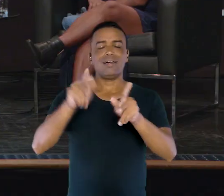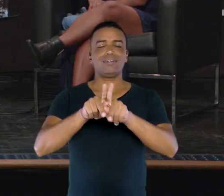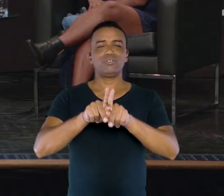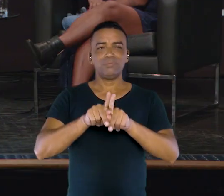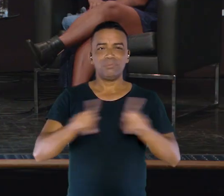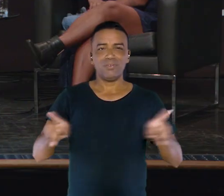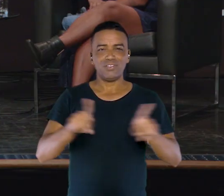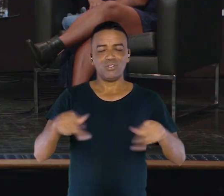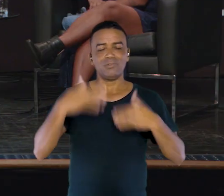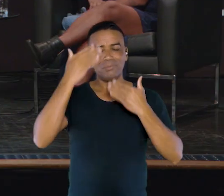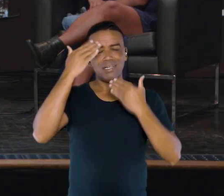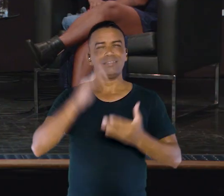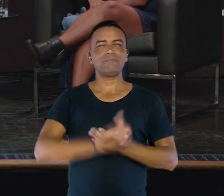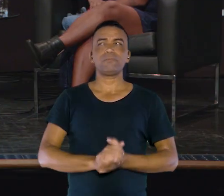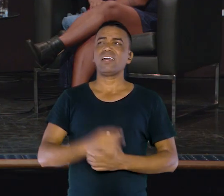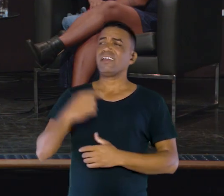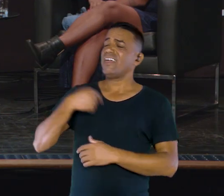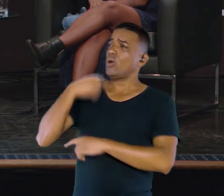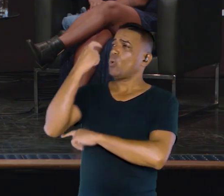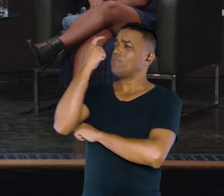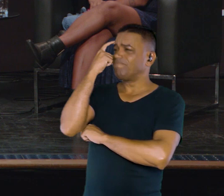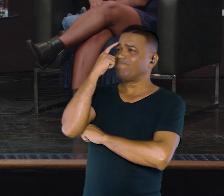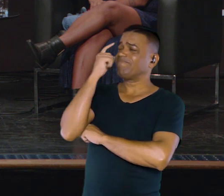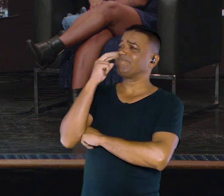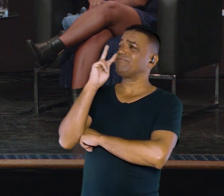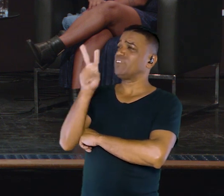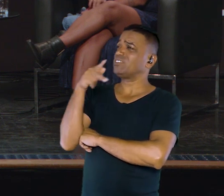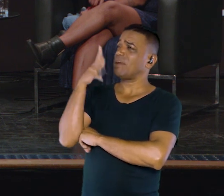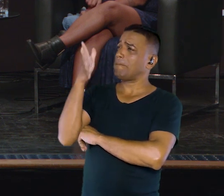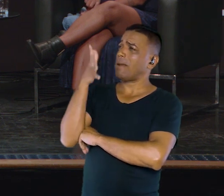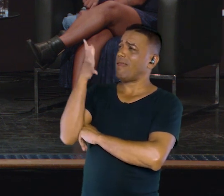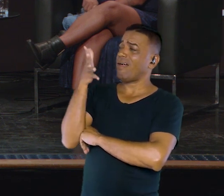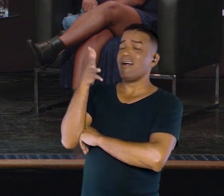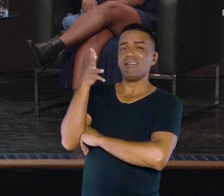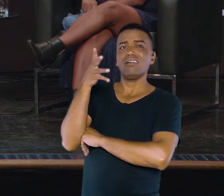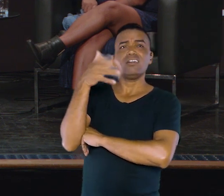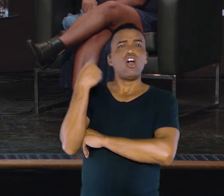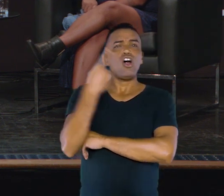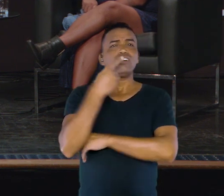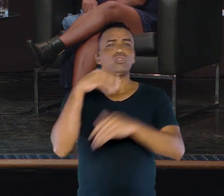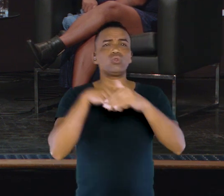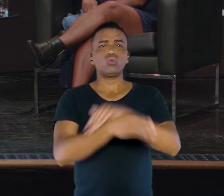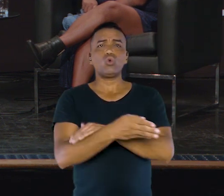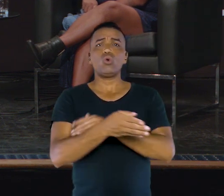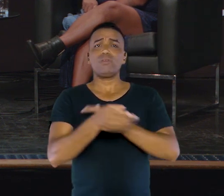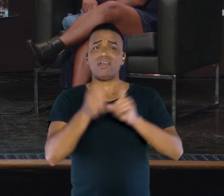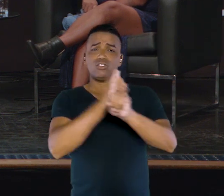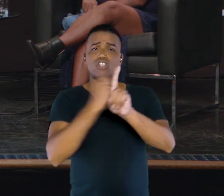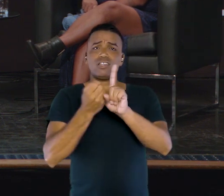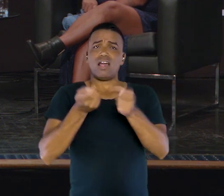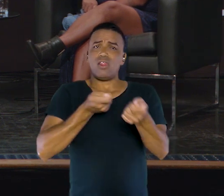Obrigada, professor. E eu até fiquei pensando, te ouvindo, que a gente tem um costume na sociedade